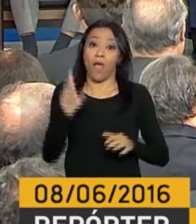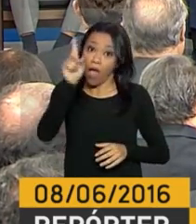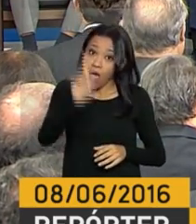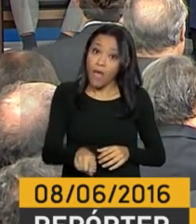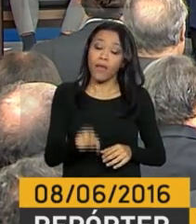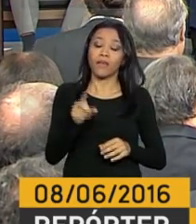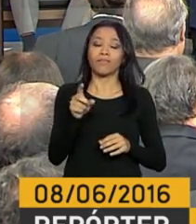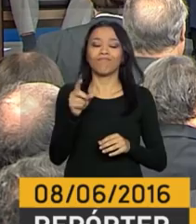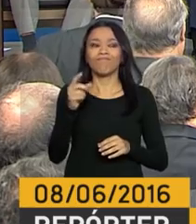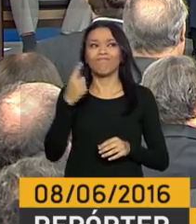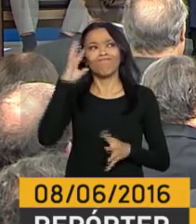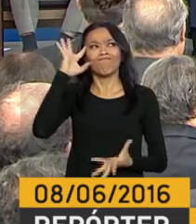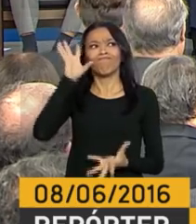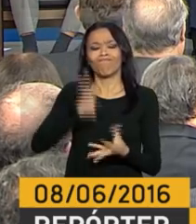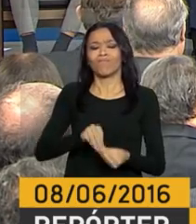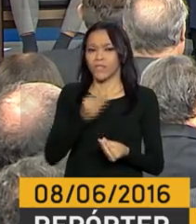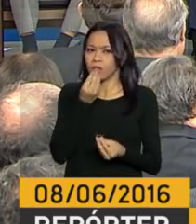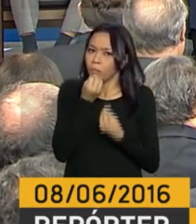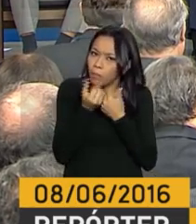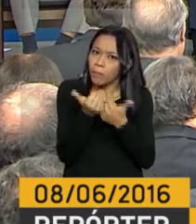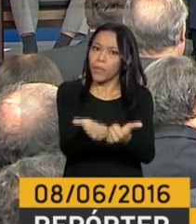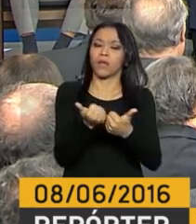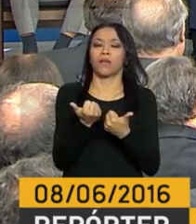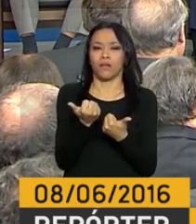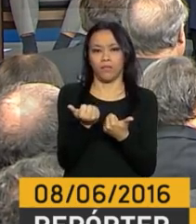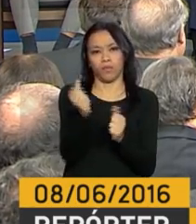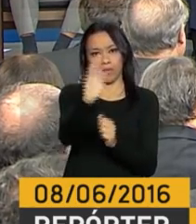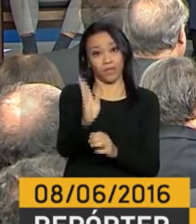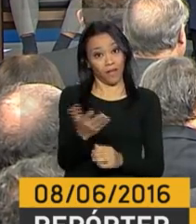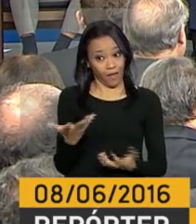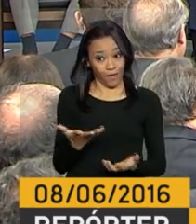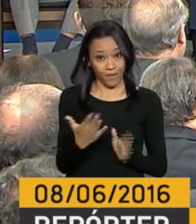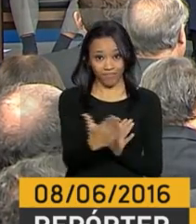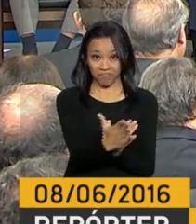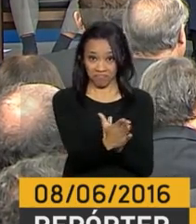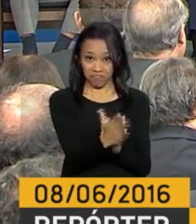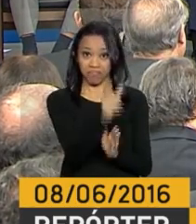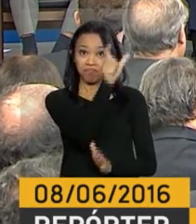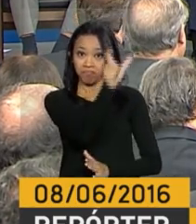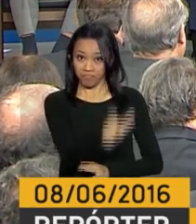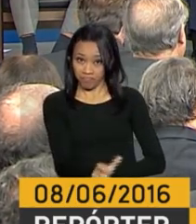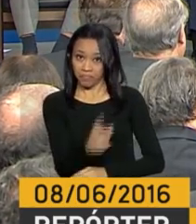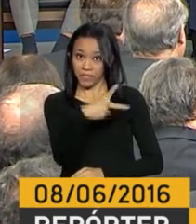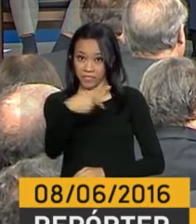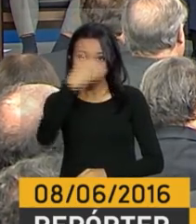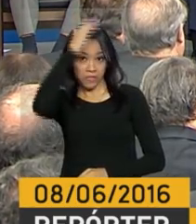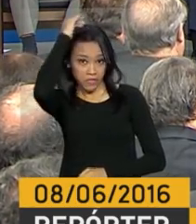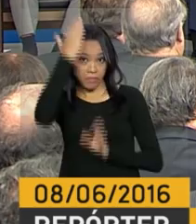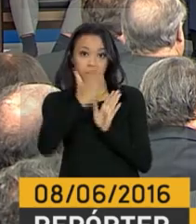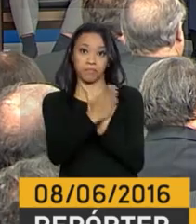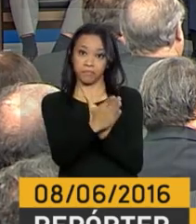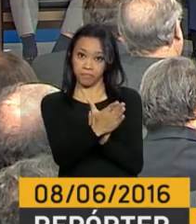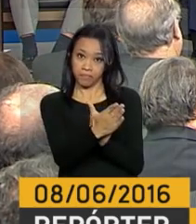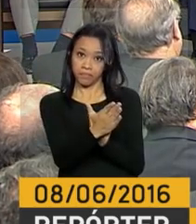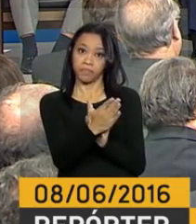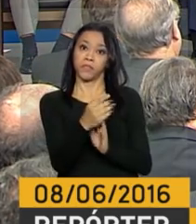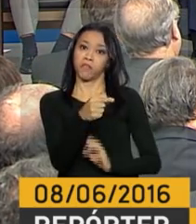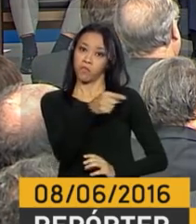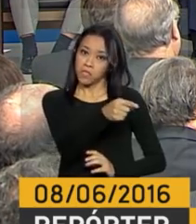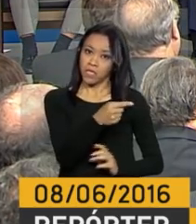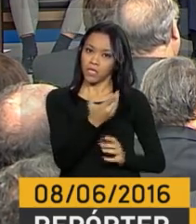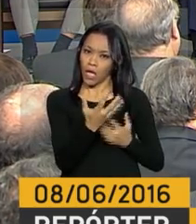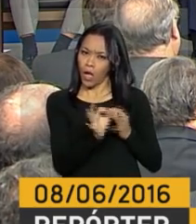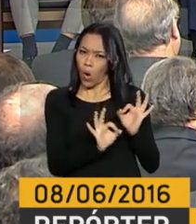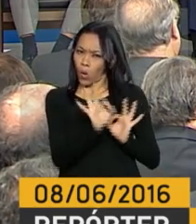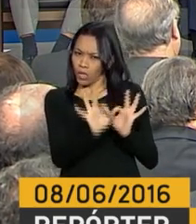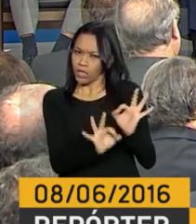fará bem ao Brasil e aliás eu quero lhe parabenizar porque n suas colocações e da forma que as coisas